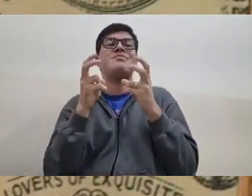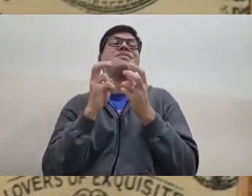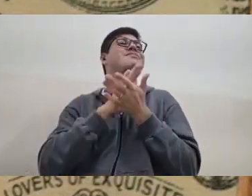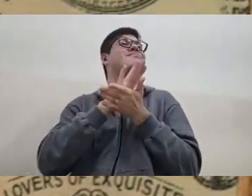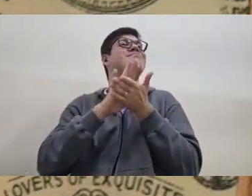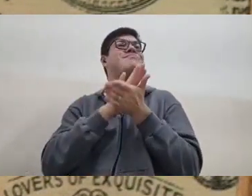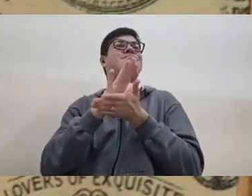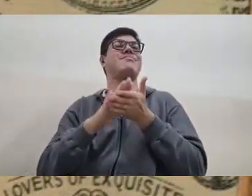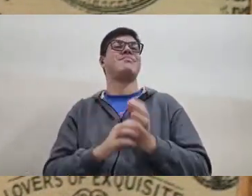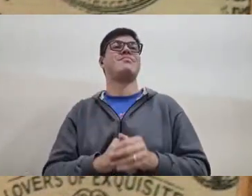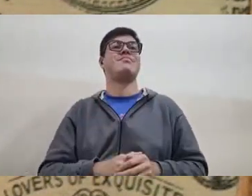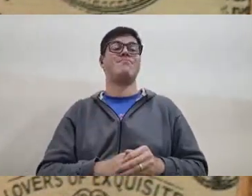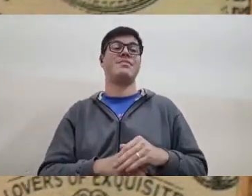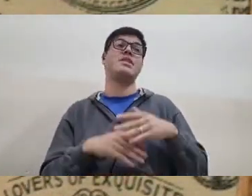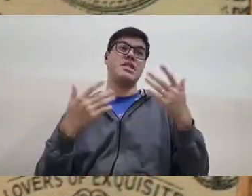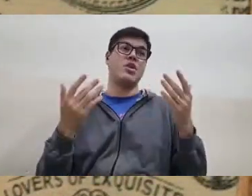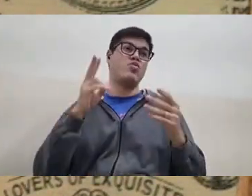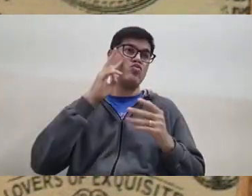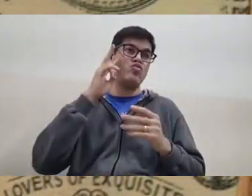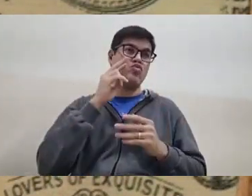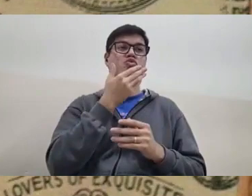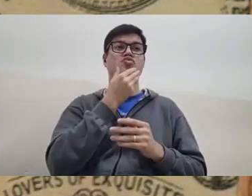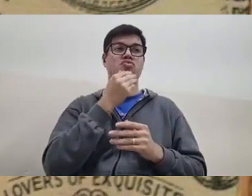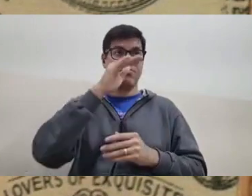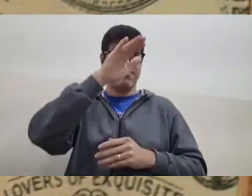essa história desse menino